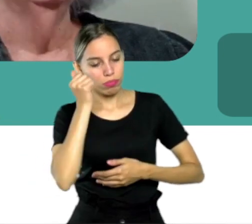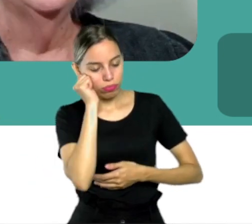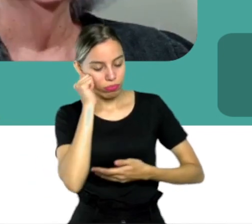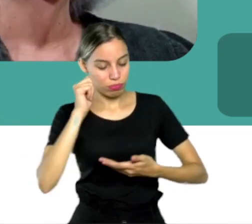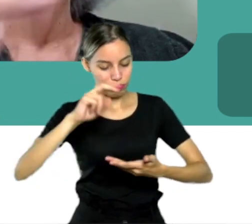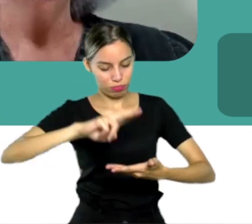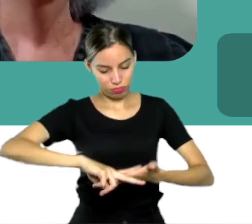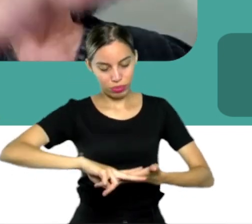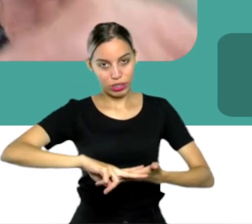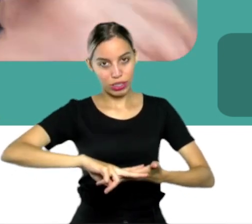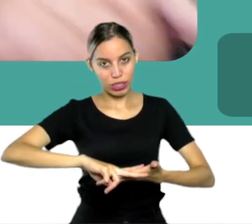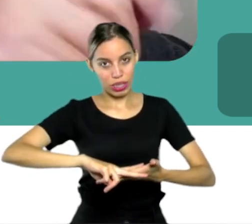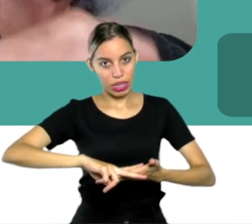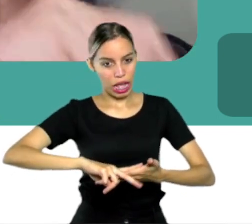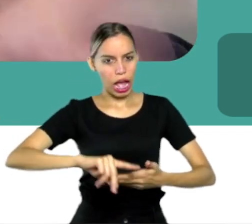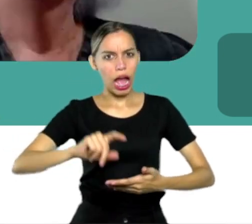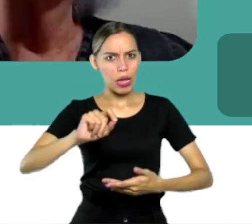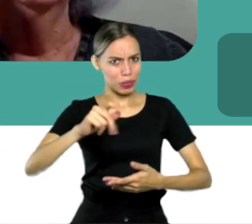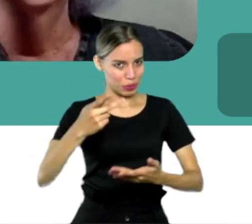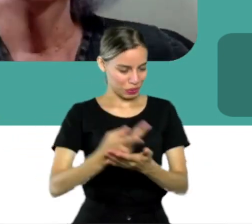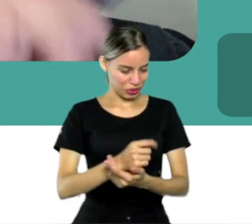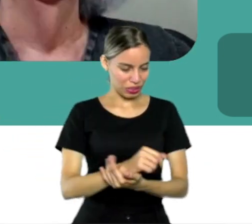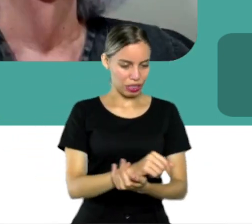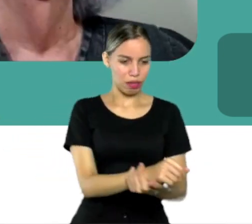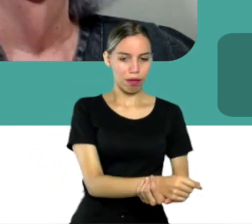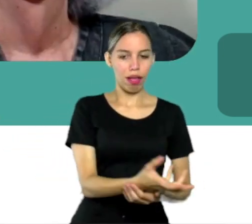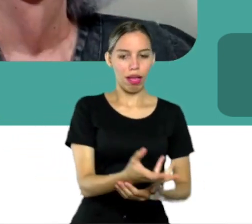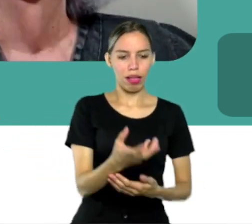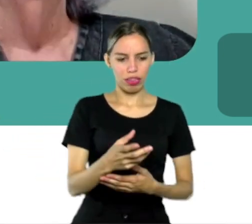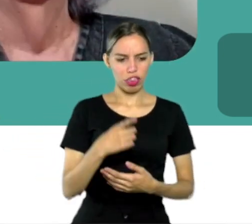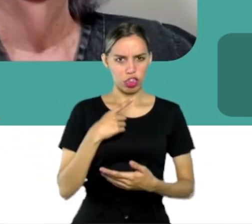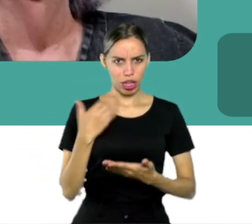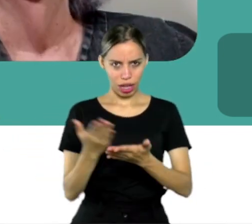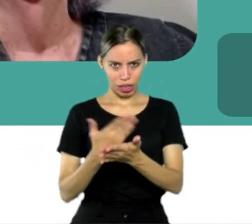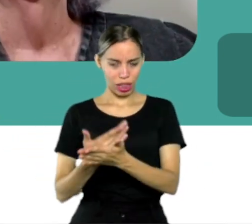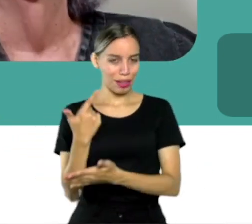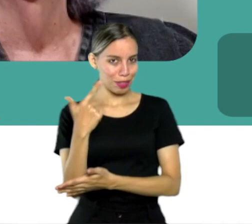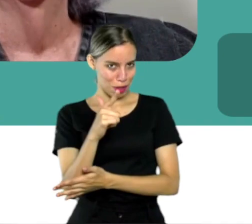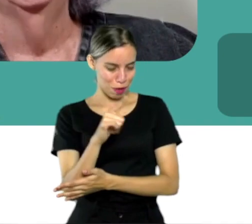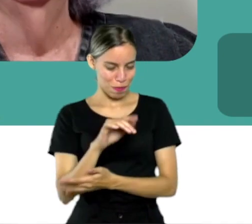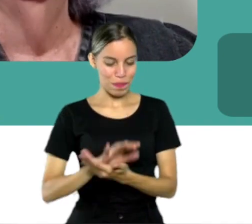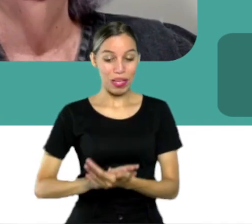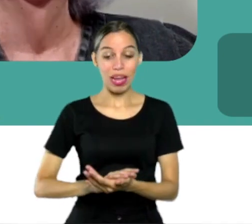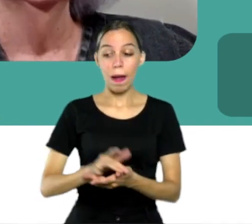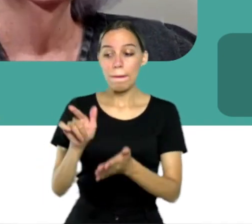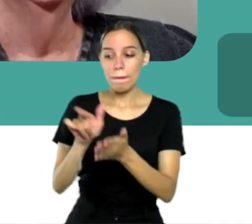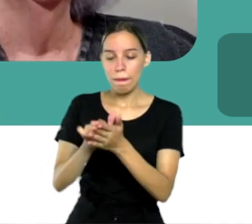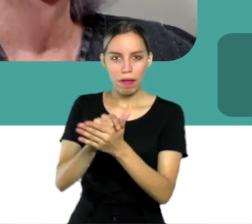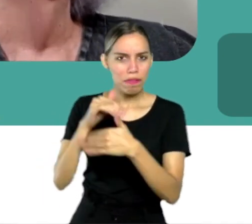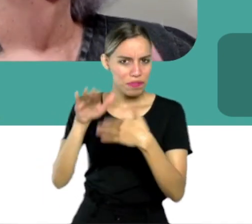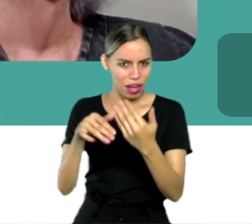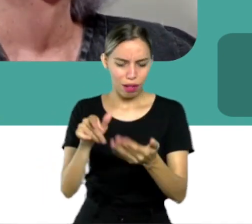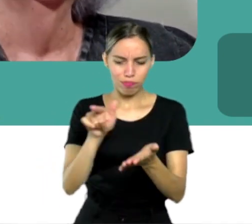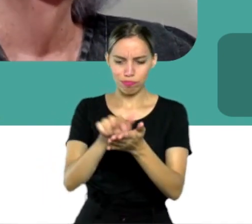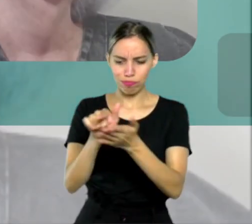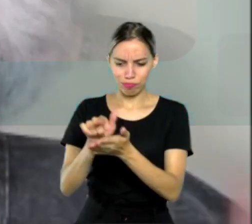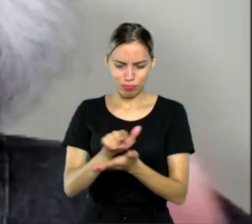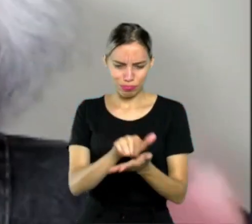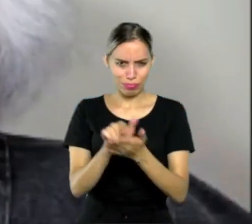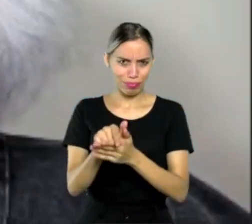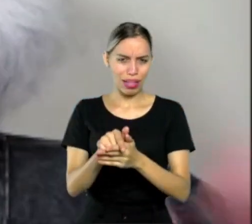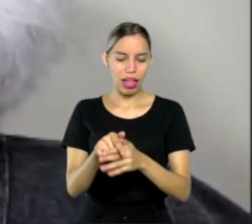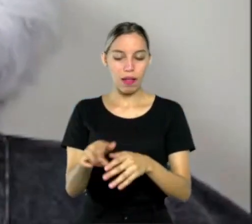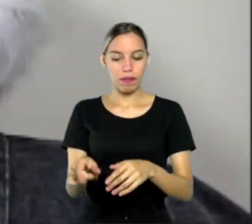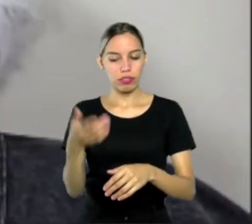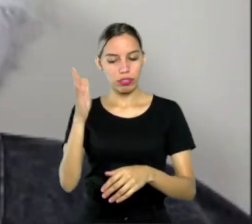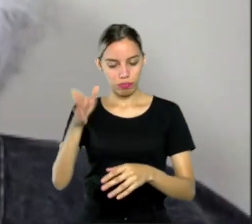de plástico, um tanto de papelzinho, eu falei, de papeizinhos, quando eu chegar em Belo Horizonte, eu transcrevo isso,